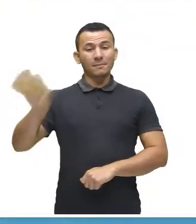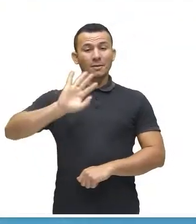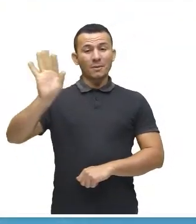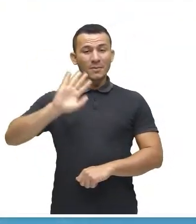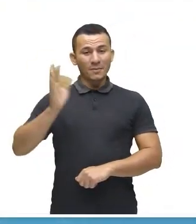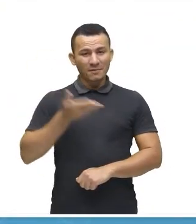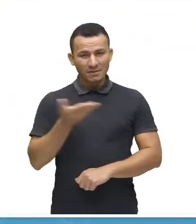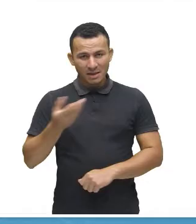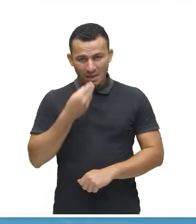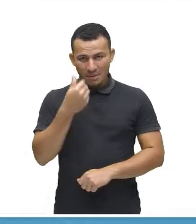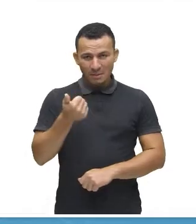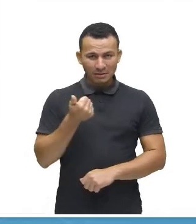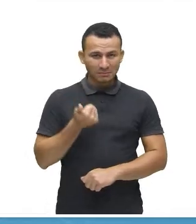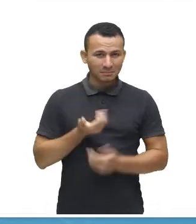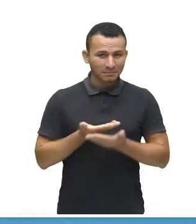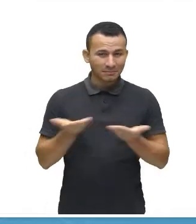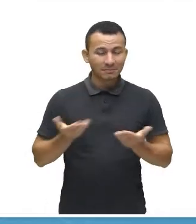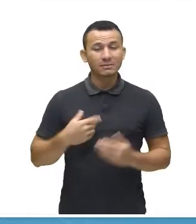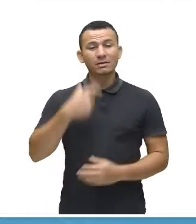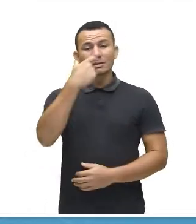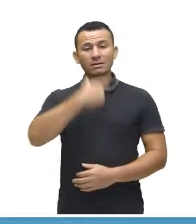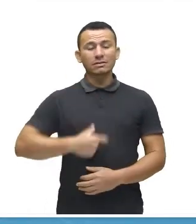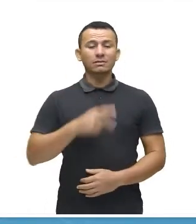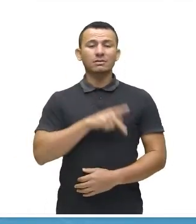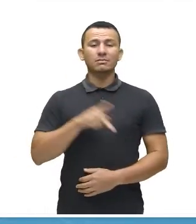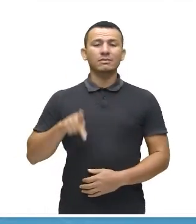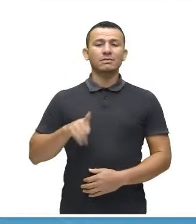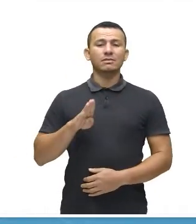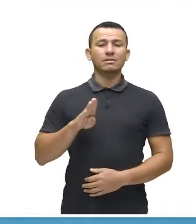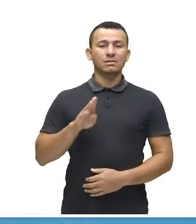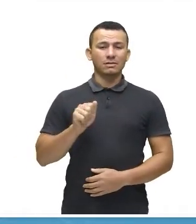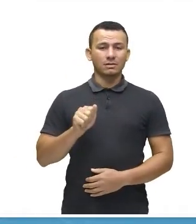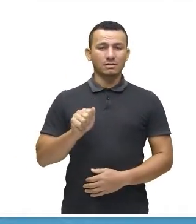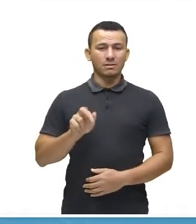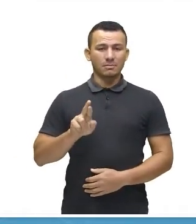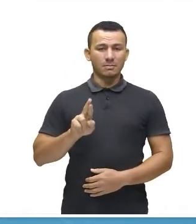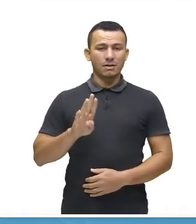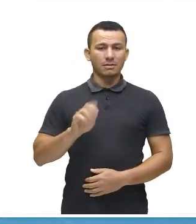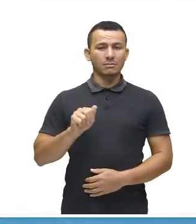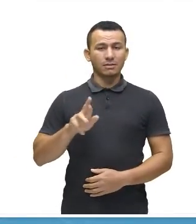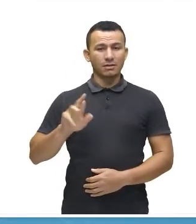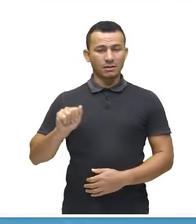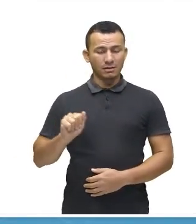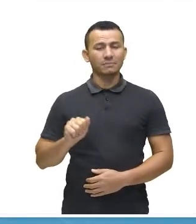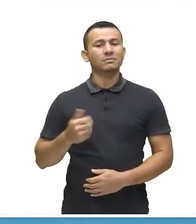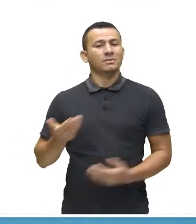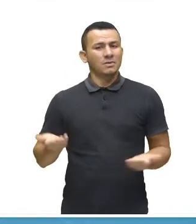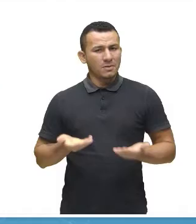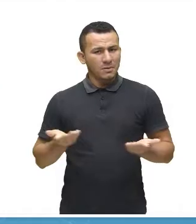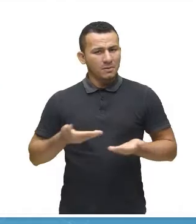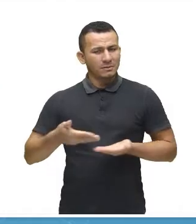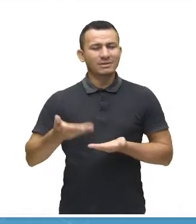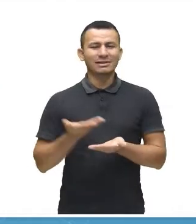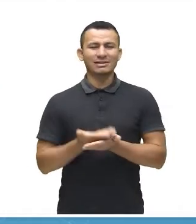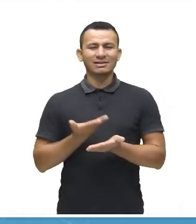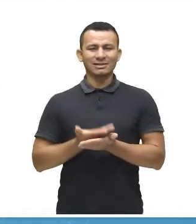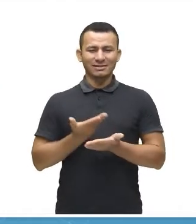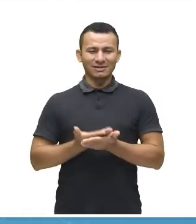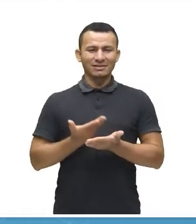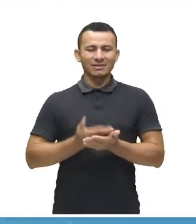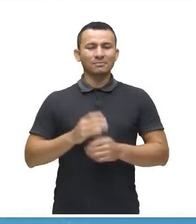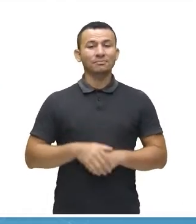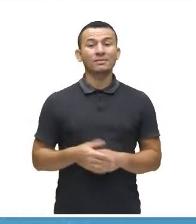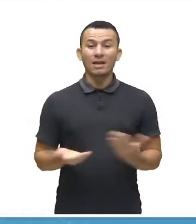Olá, tudo bom com vocês? Eu sou a professora Bárbara Lizardo e nós estamos começando mais uma aula. E agora é a vez